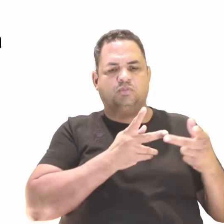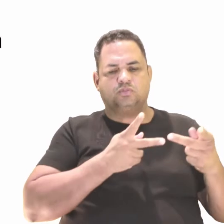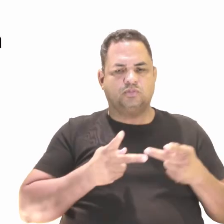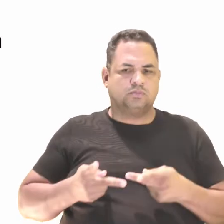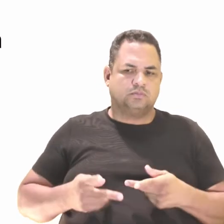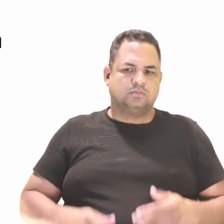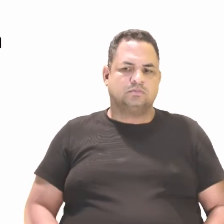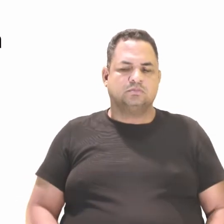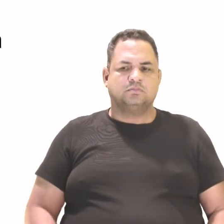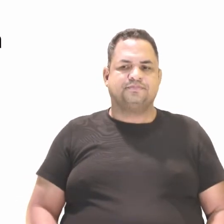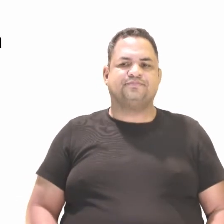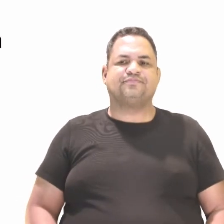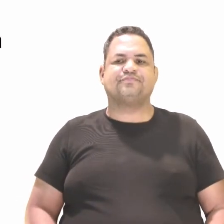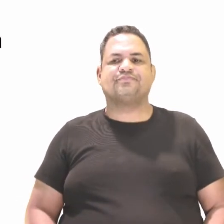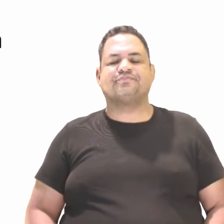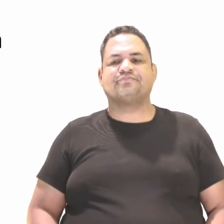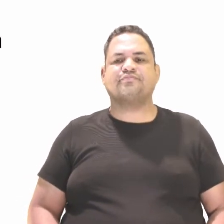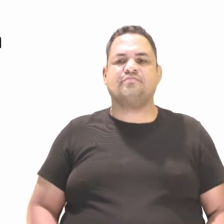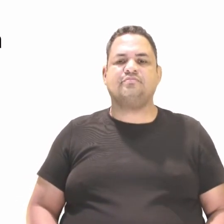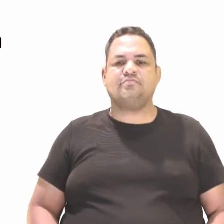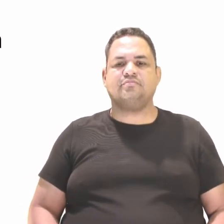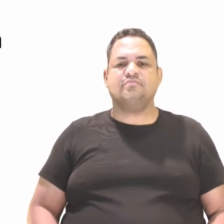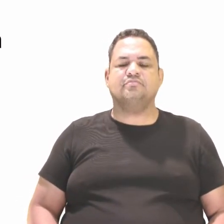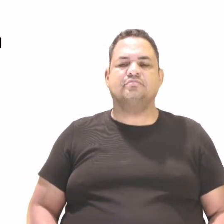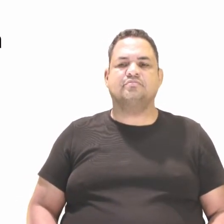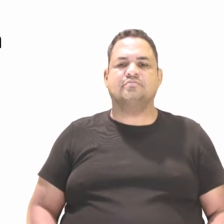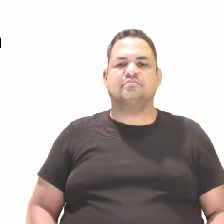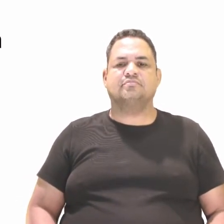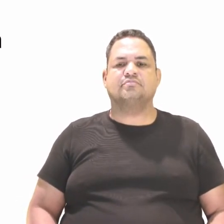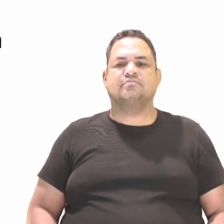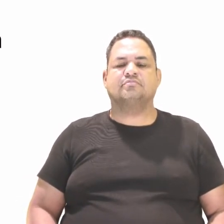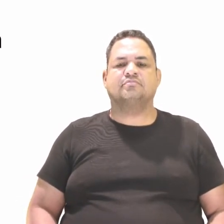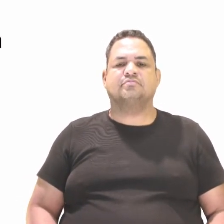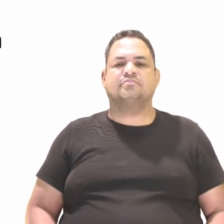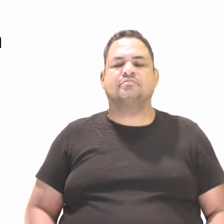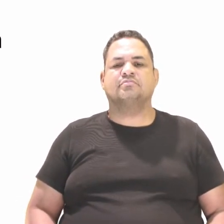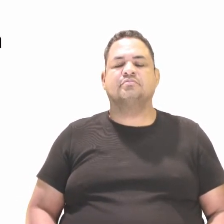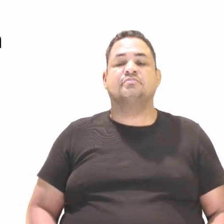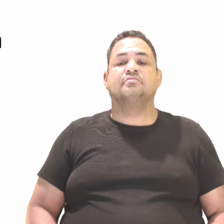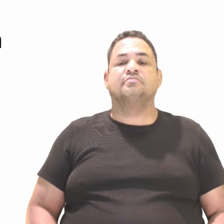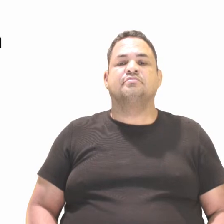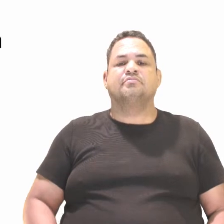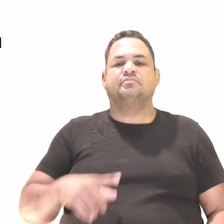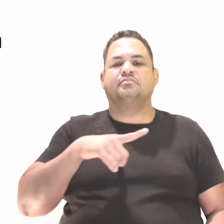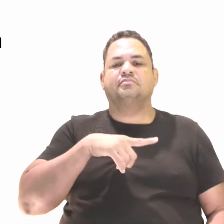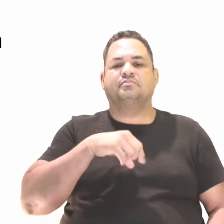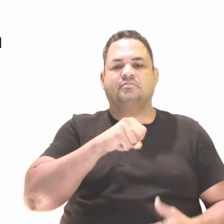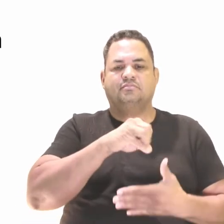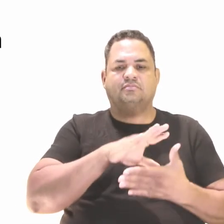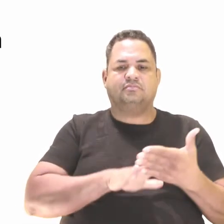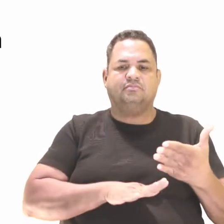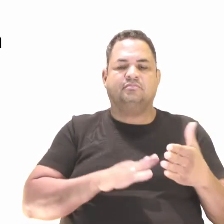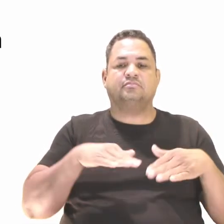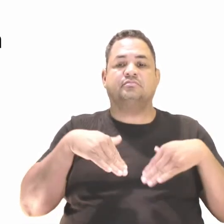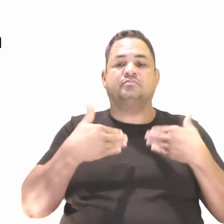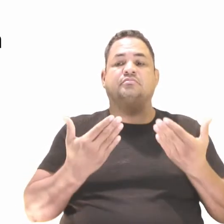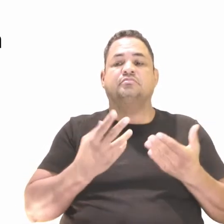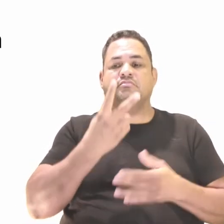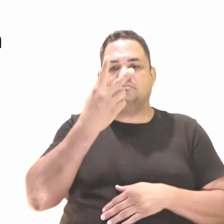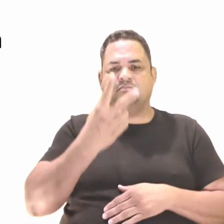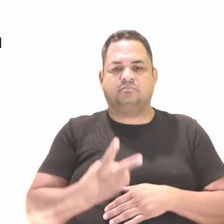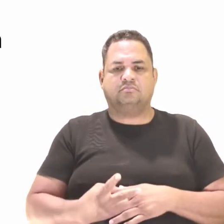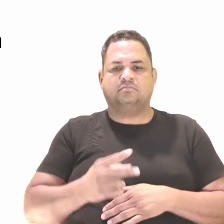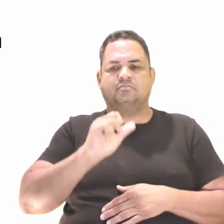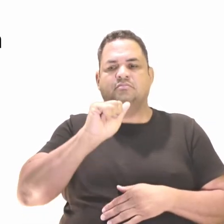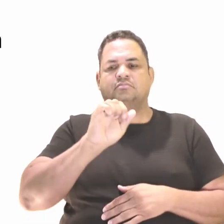convite, né? Recusar o convite. E para recusar esse convite, você tem essas duas alternativas aí. Qual dessas